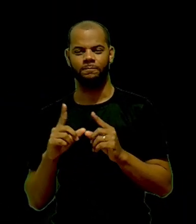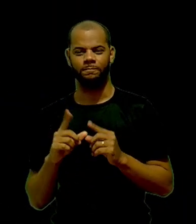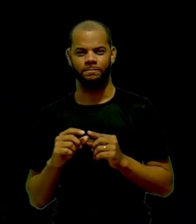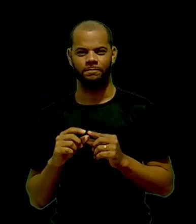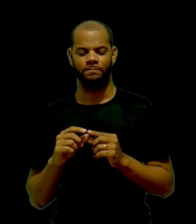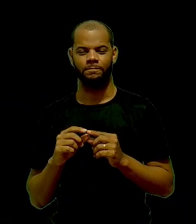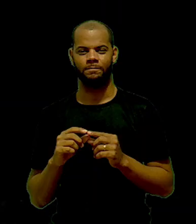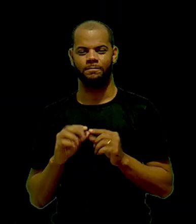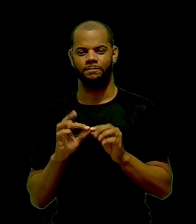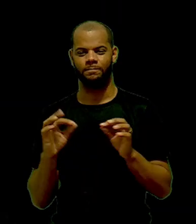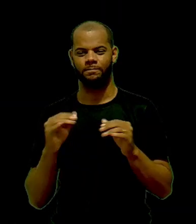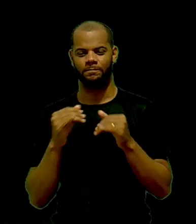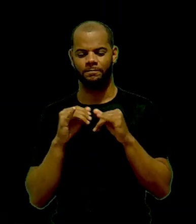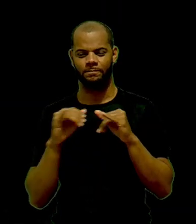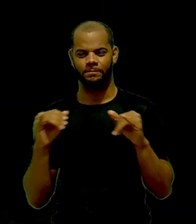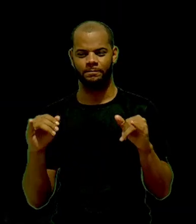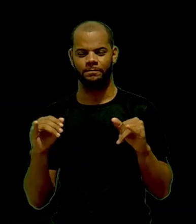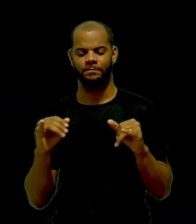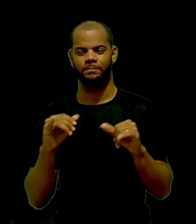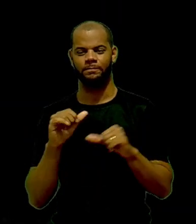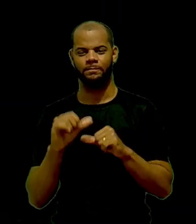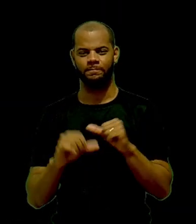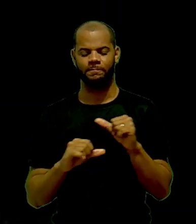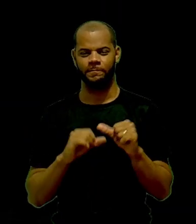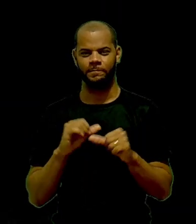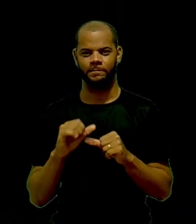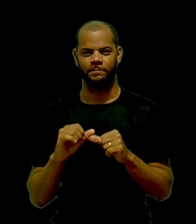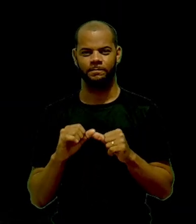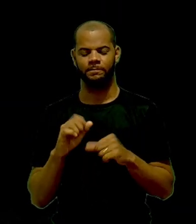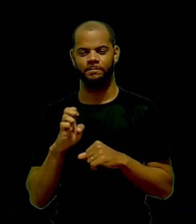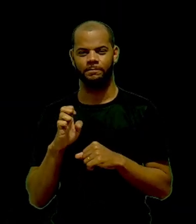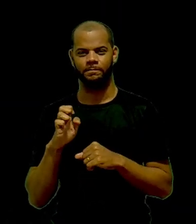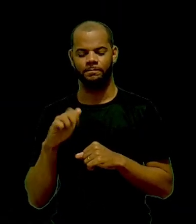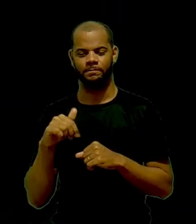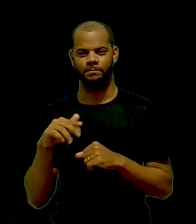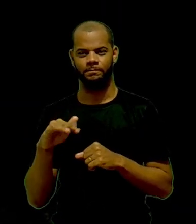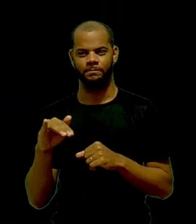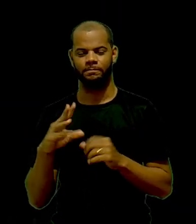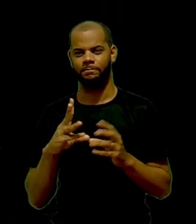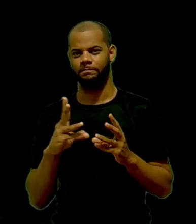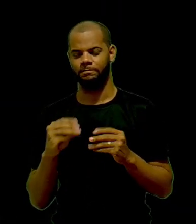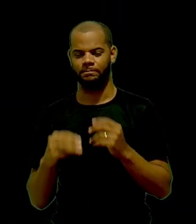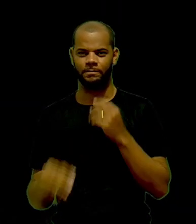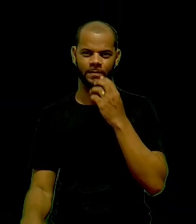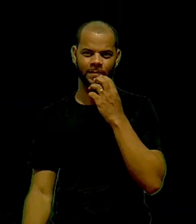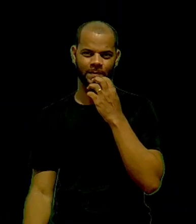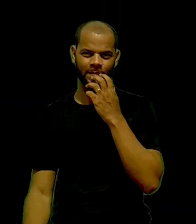de transmissão, em transformador, em equipamentos de segurança, etc.